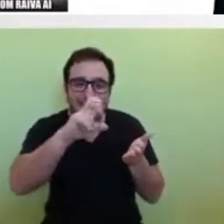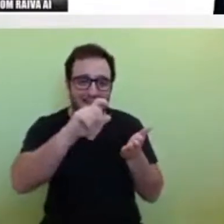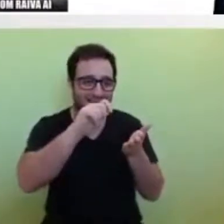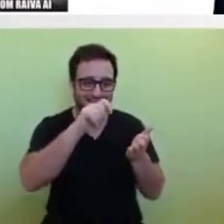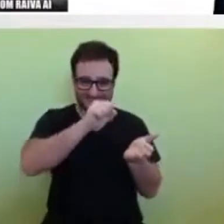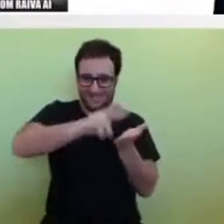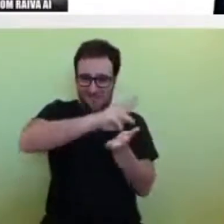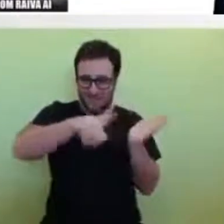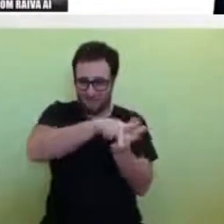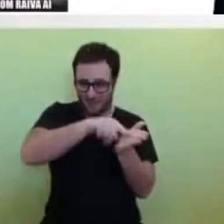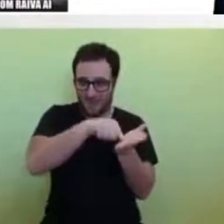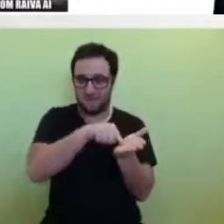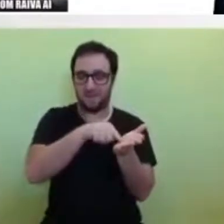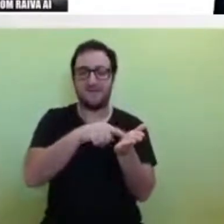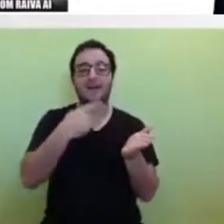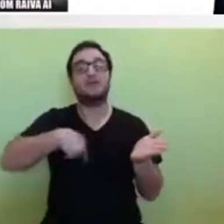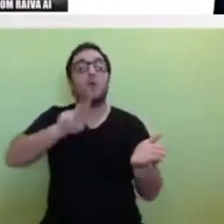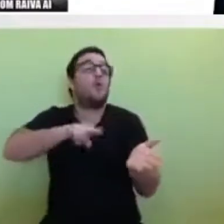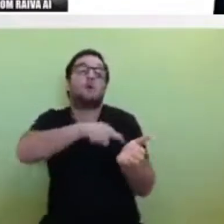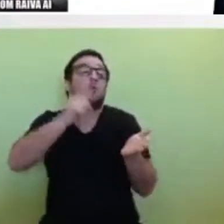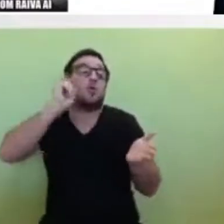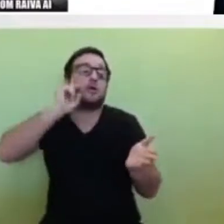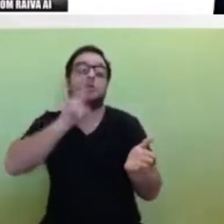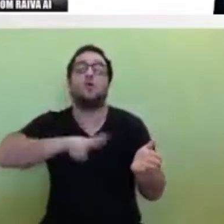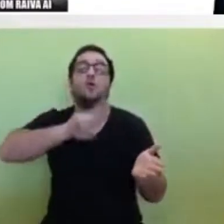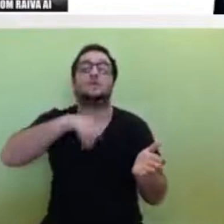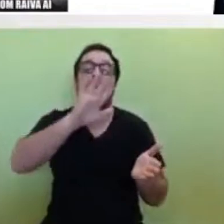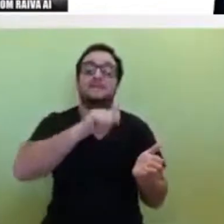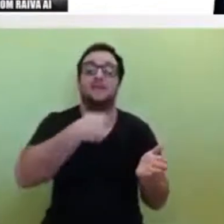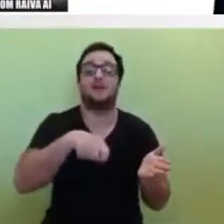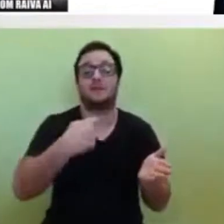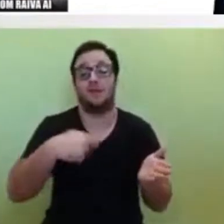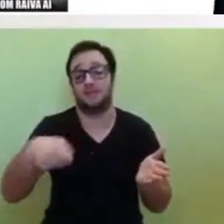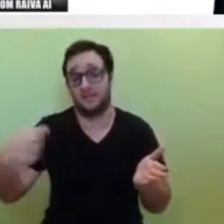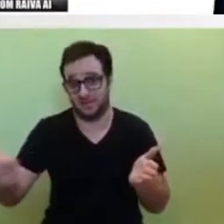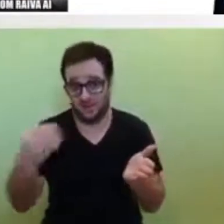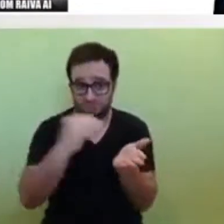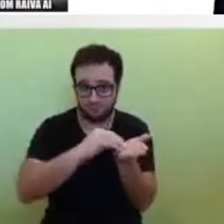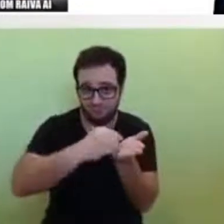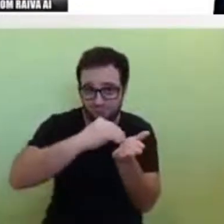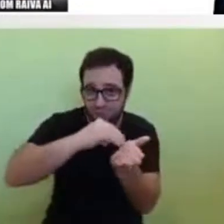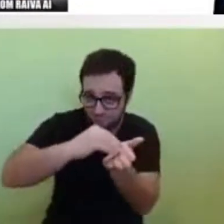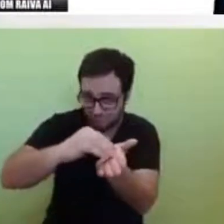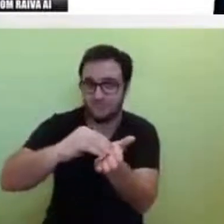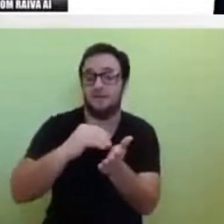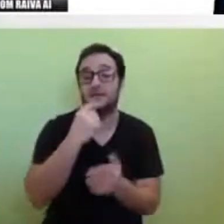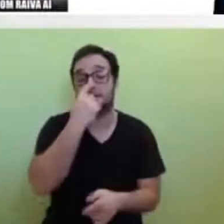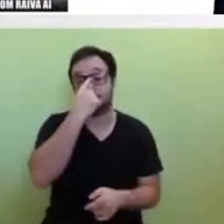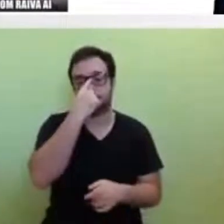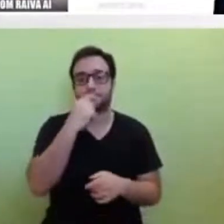contra a possibilidade de escrever a língua de sinais é o que eu coloquei no próximo slide.